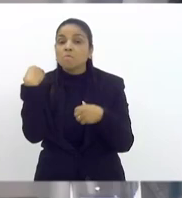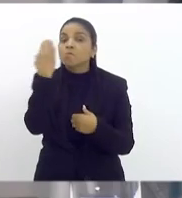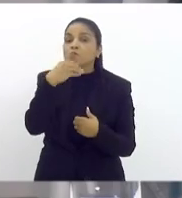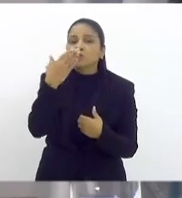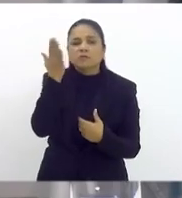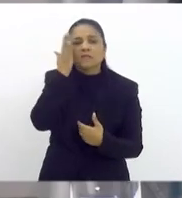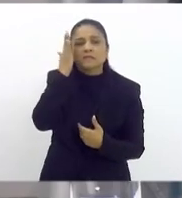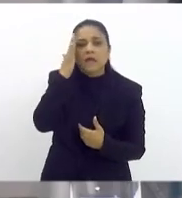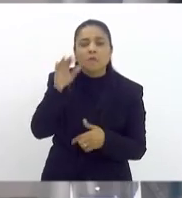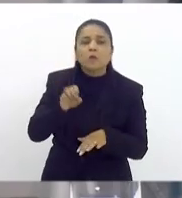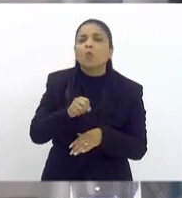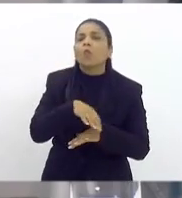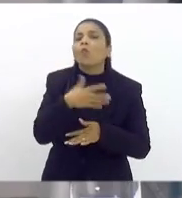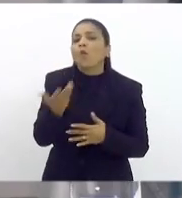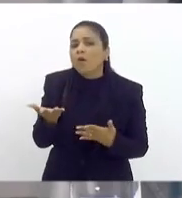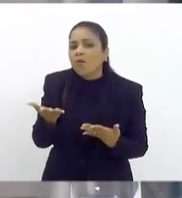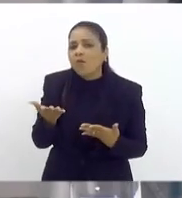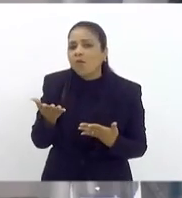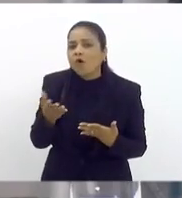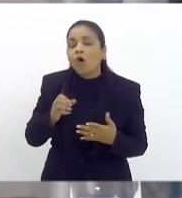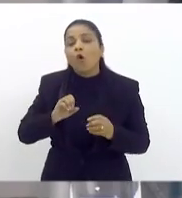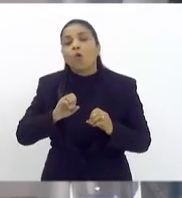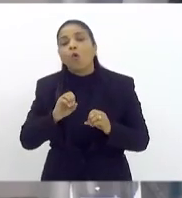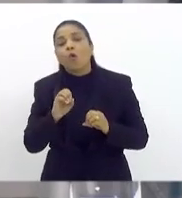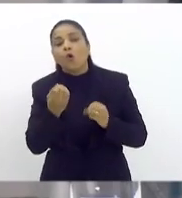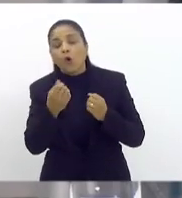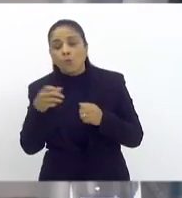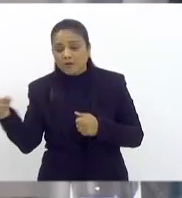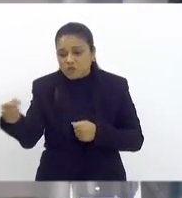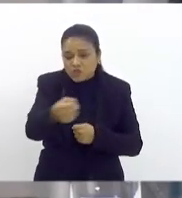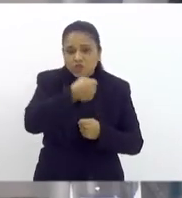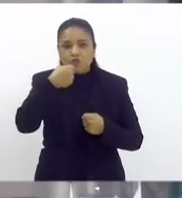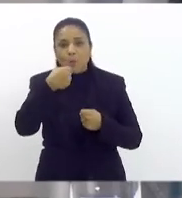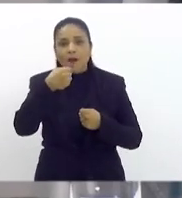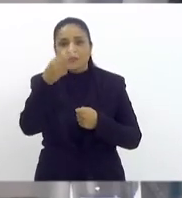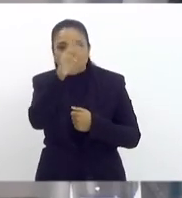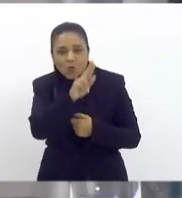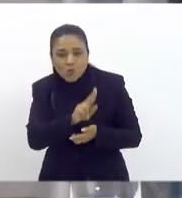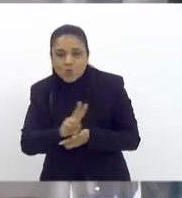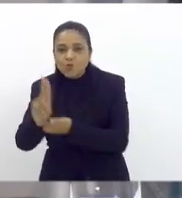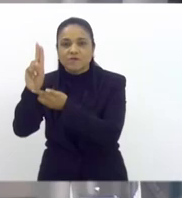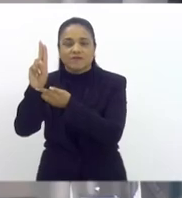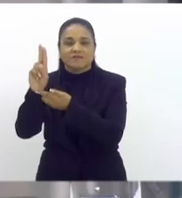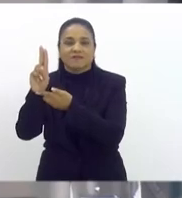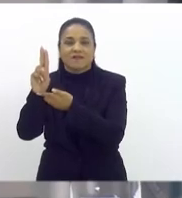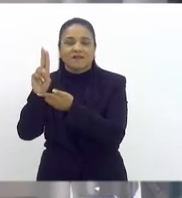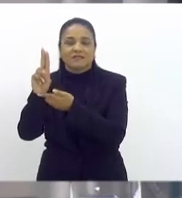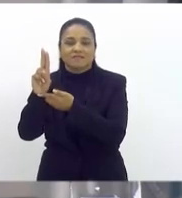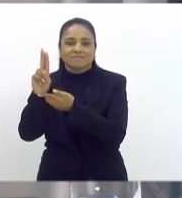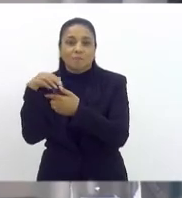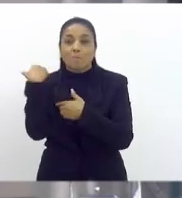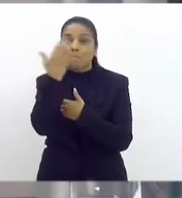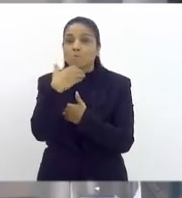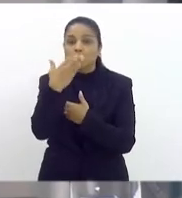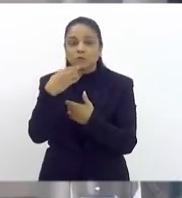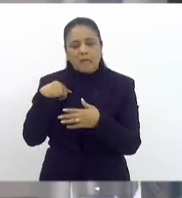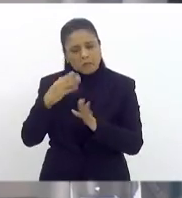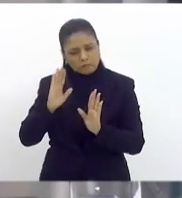de uma chopada de uma universidade? Porque até onde eu